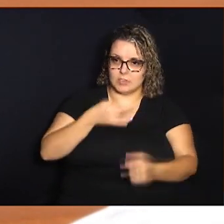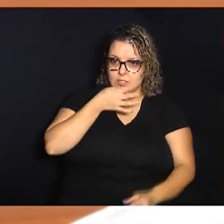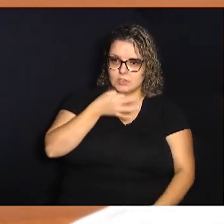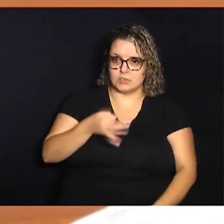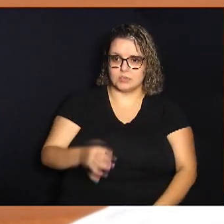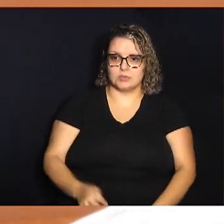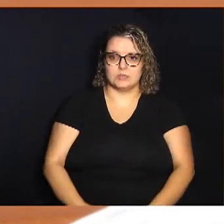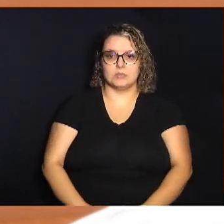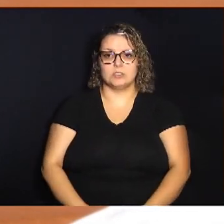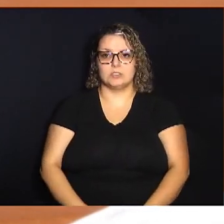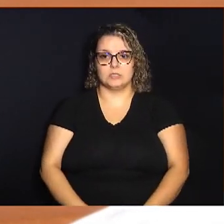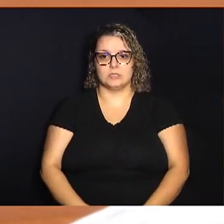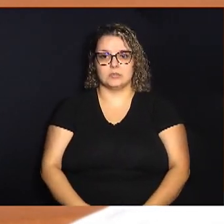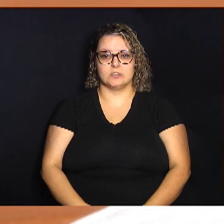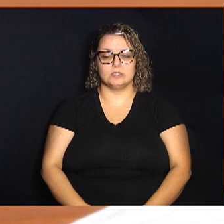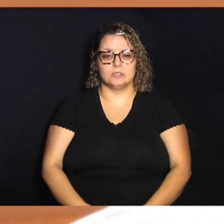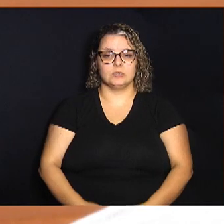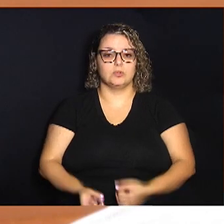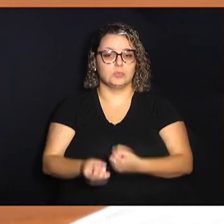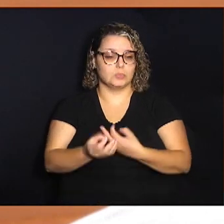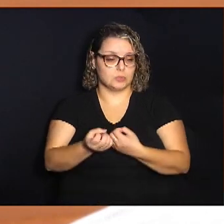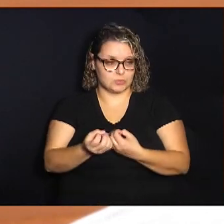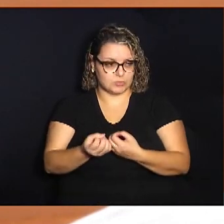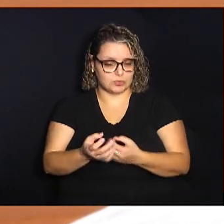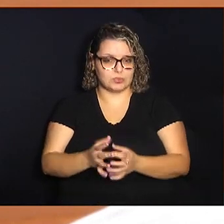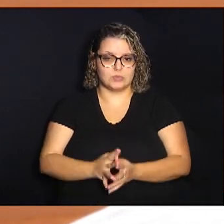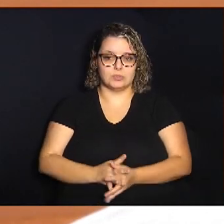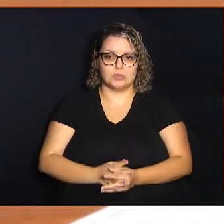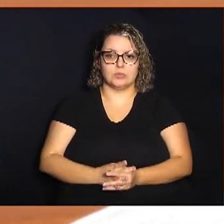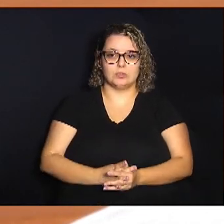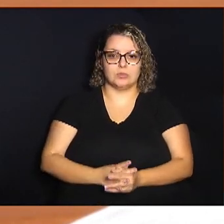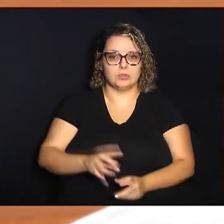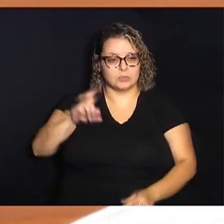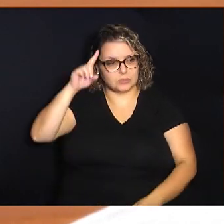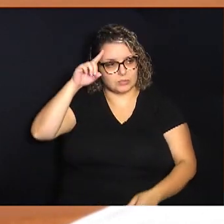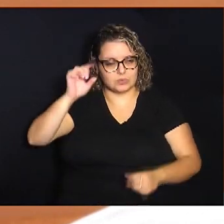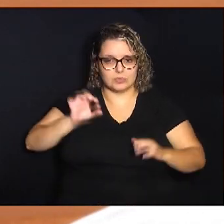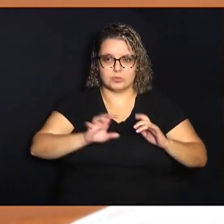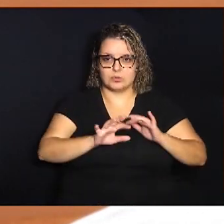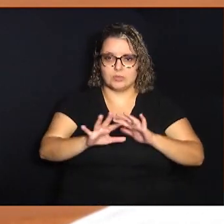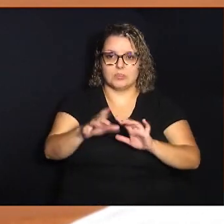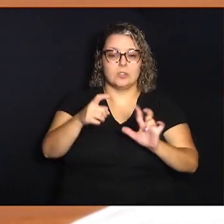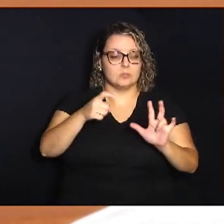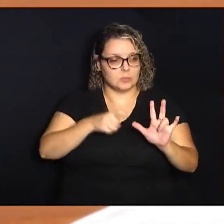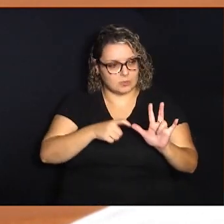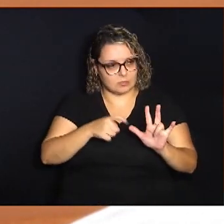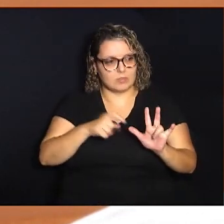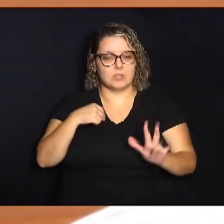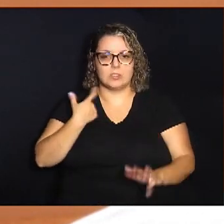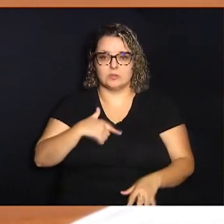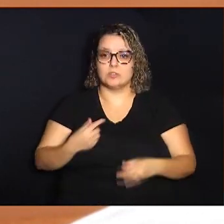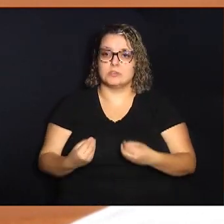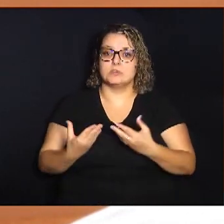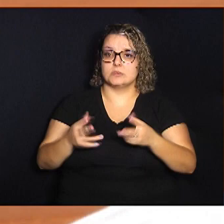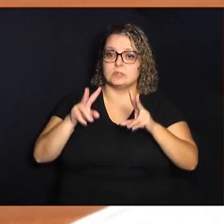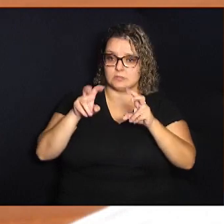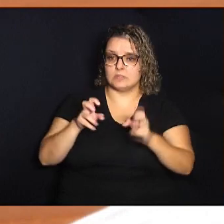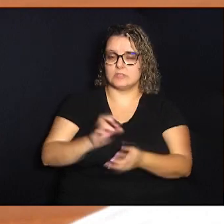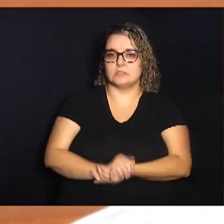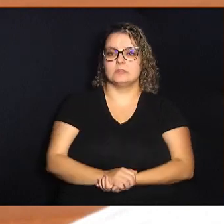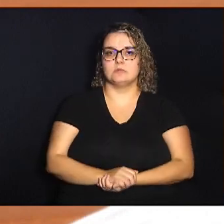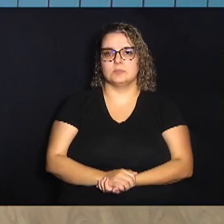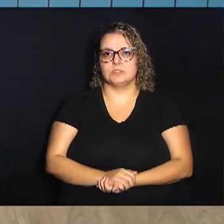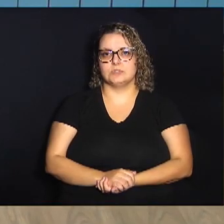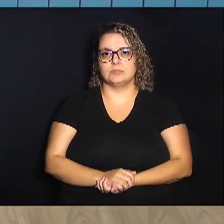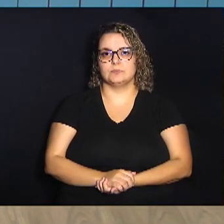Adriana trouxe aqui o informe do dia da marcha, né, da maconha, para a gente também levar essa temática.